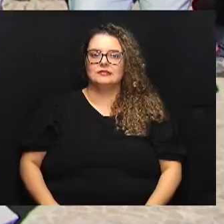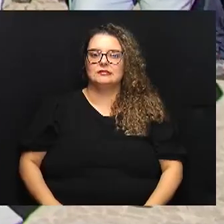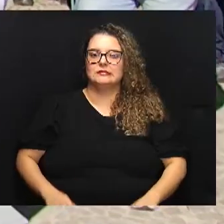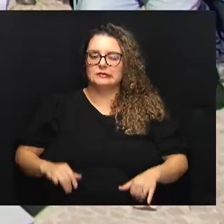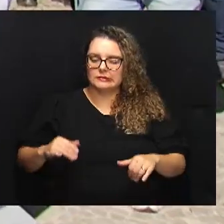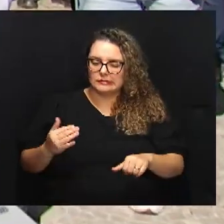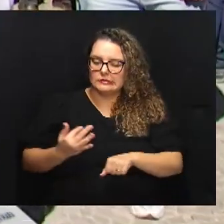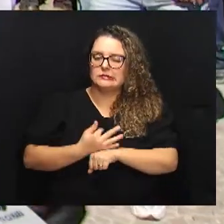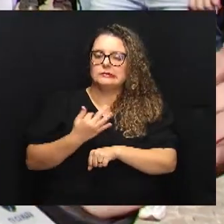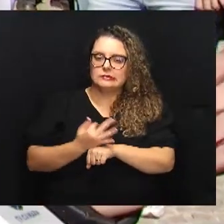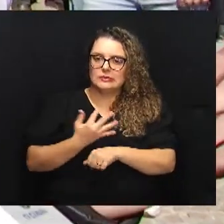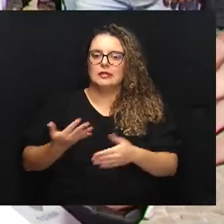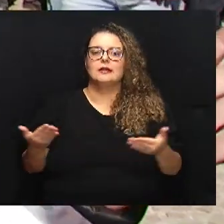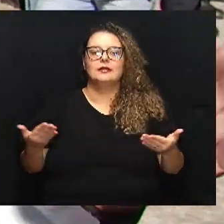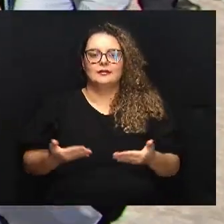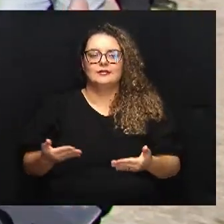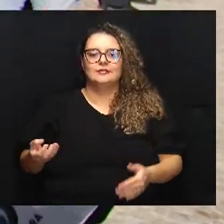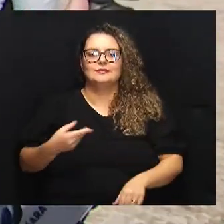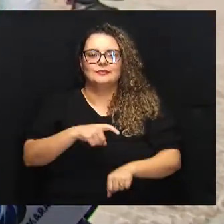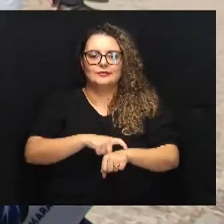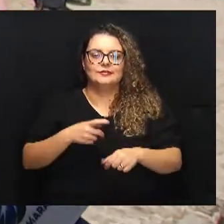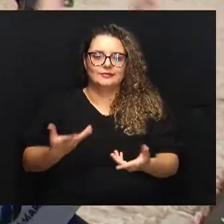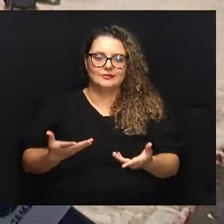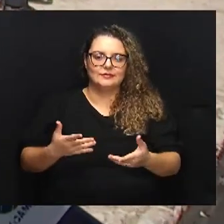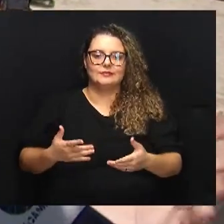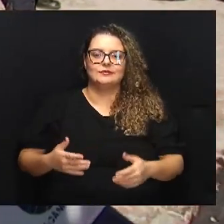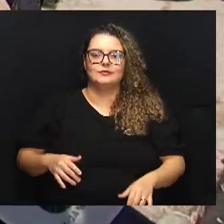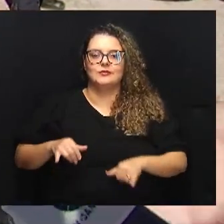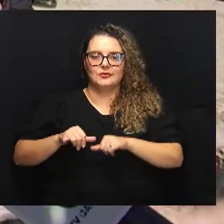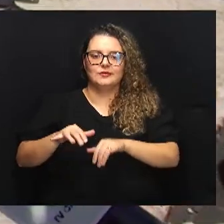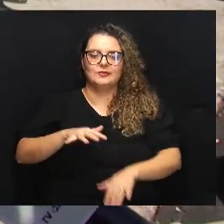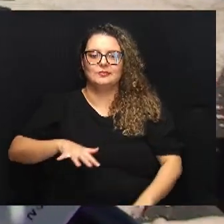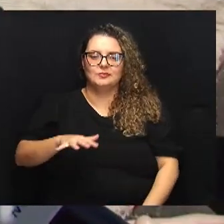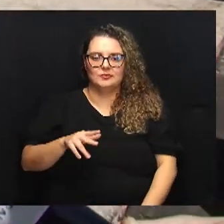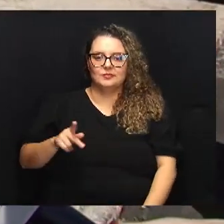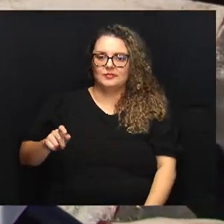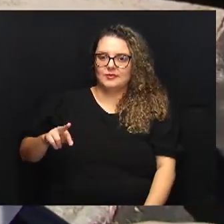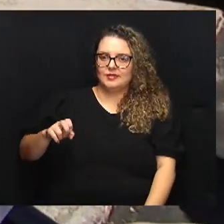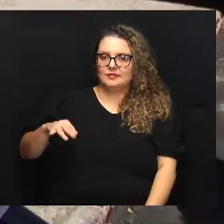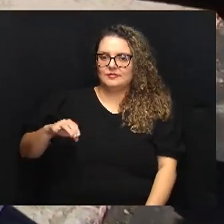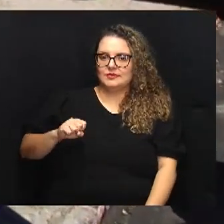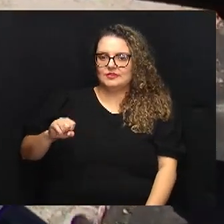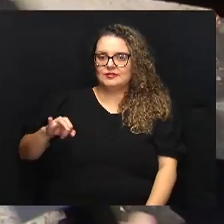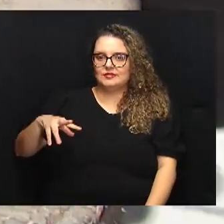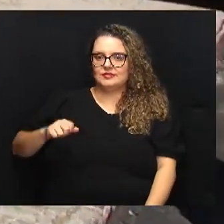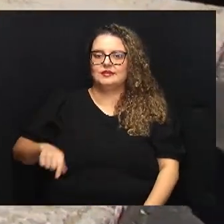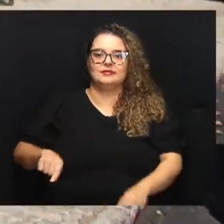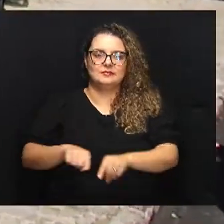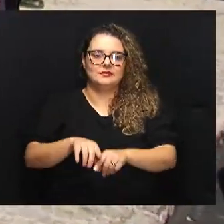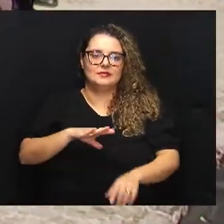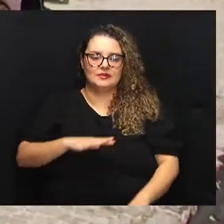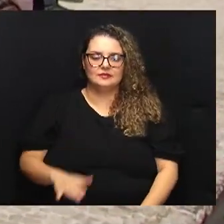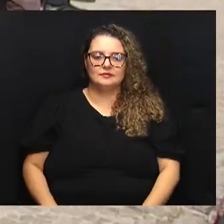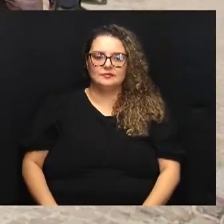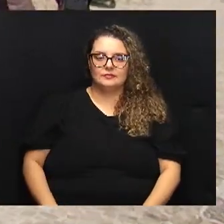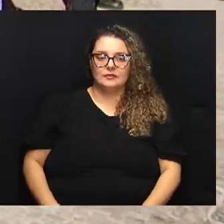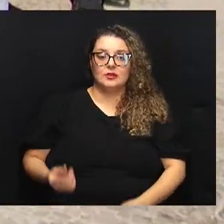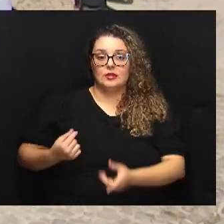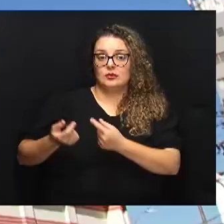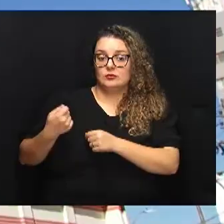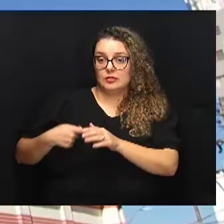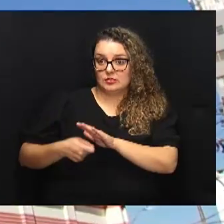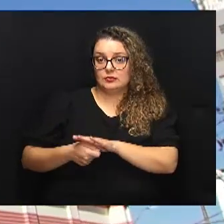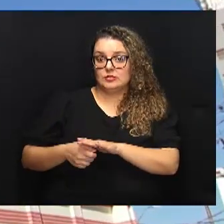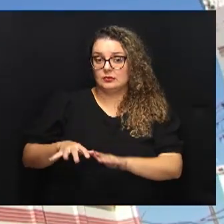né? Agora é um novo momento para o Mercadão, para os permissionários e para a cidade. Um investimento aí